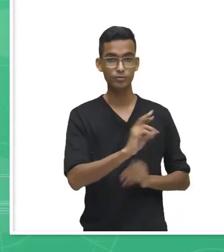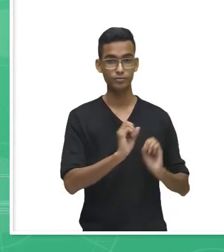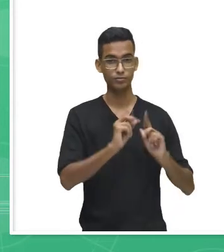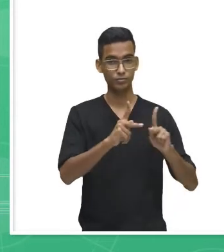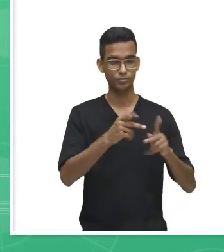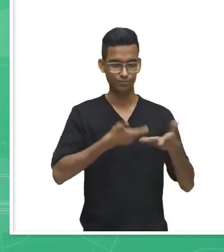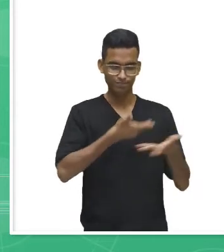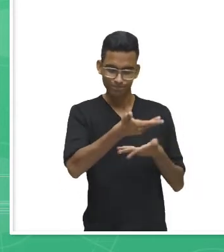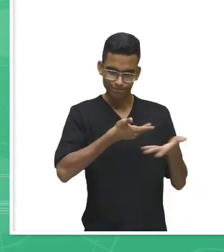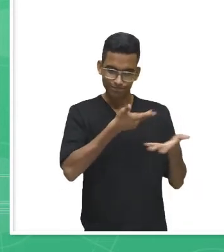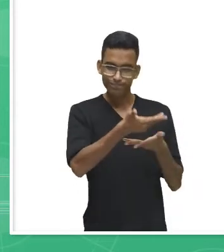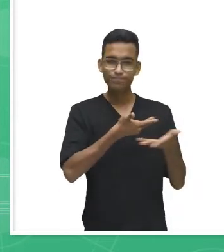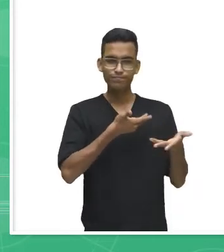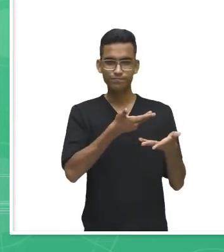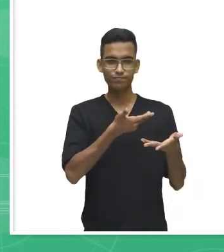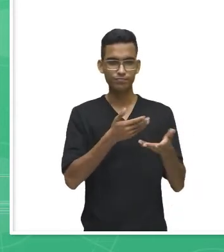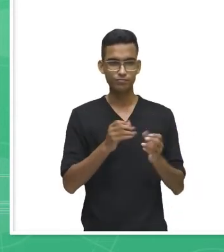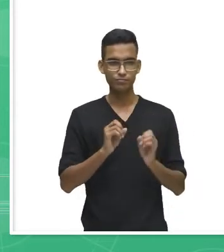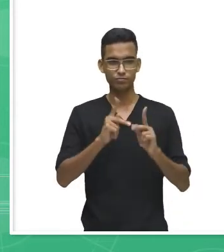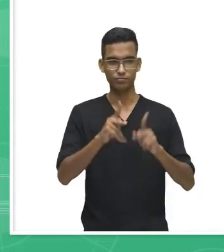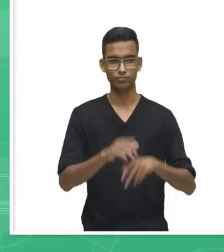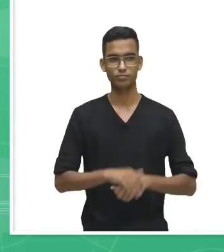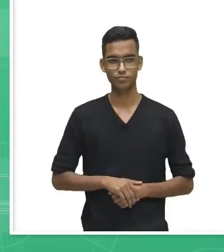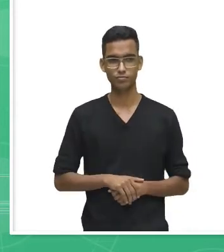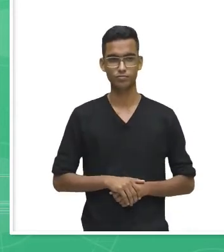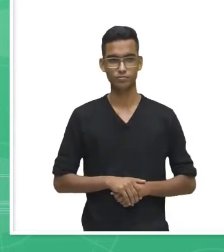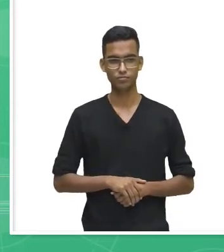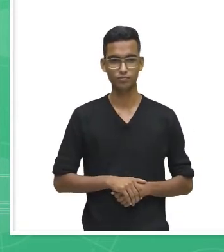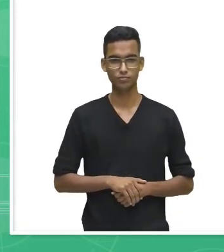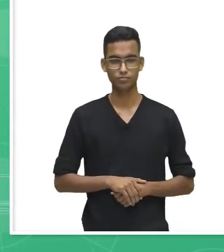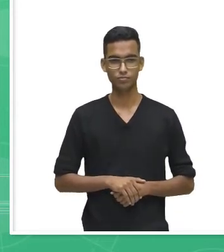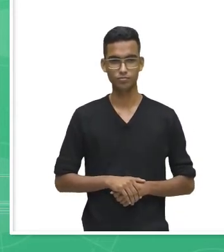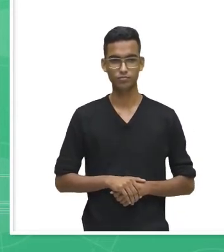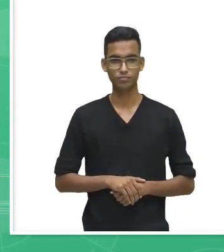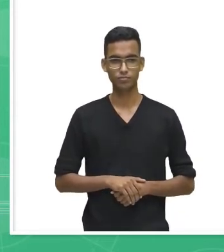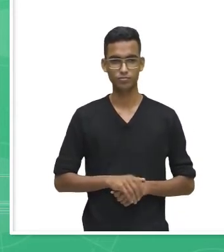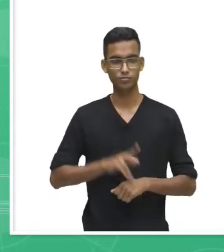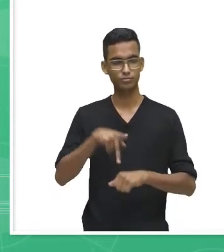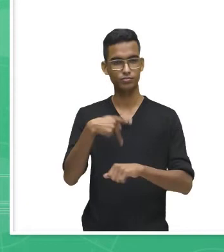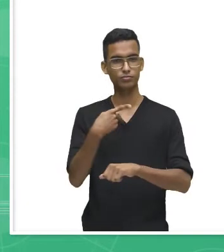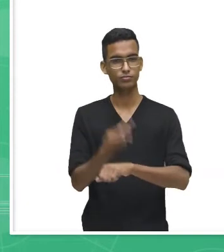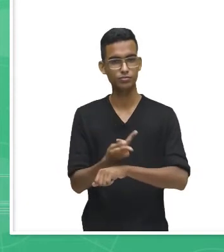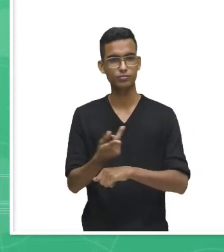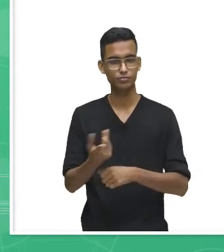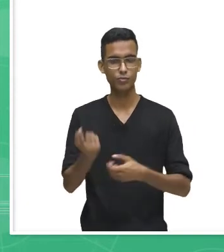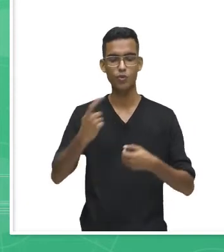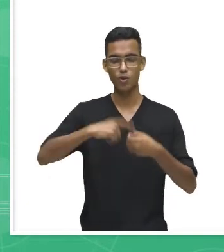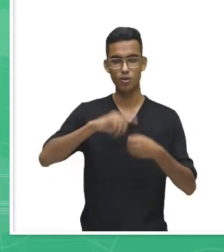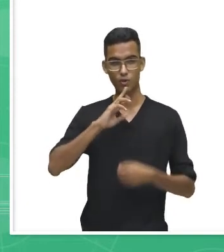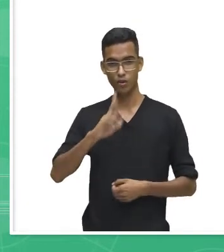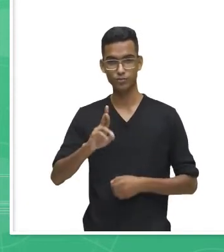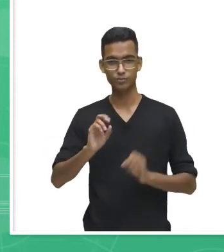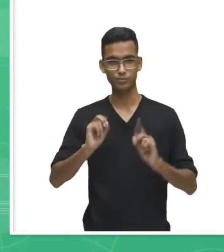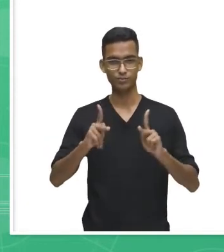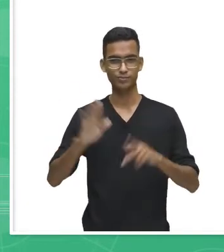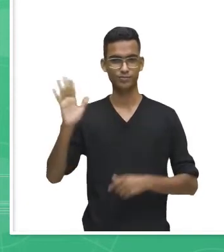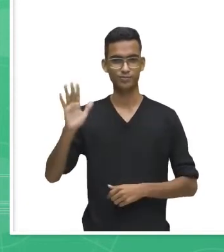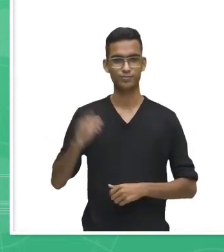trocar ideias. Então, vou deixar vocês com tempo para responderem a questão. Daqui a pouquinho eu volto para comentar o nosso gabarito. Até lá!